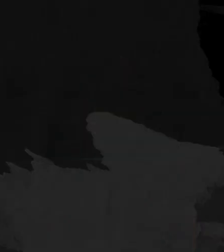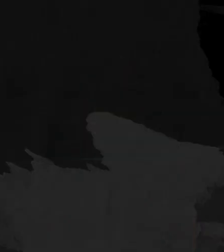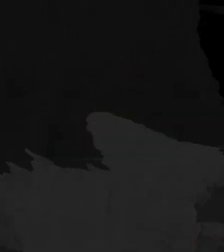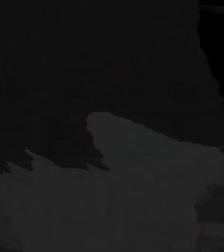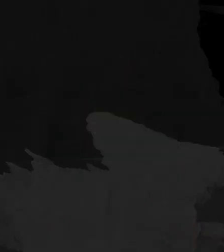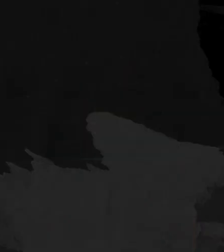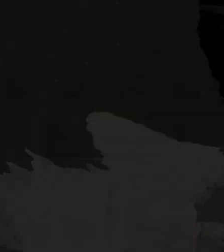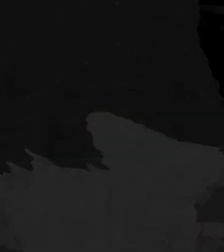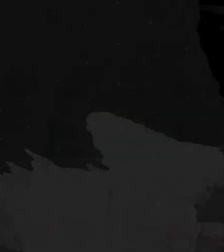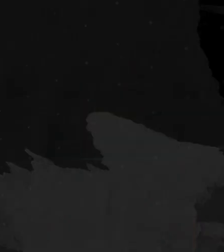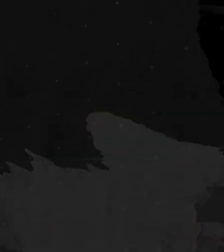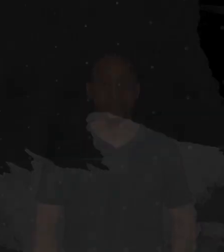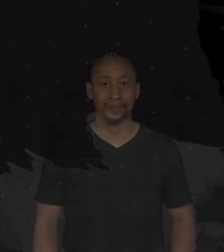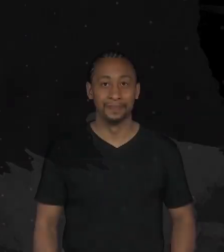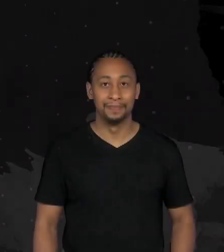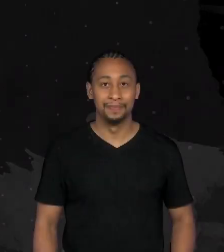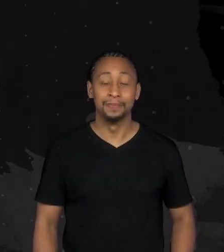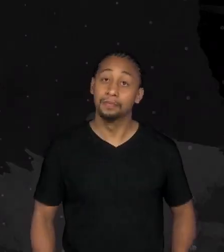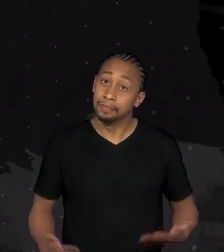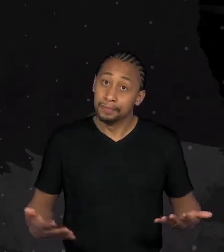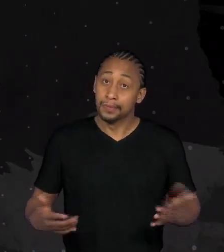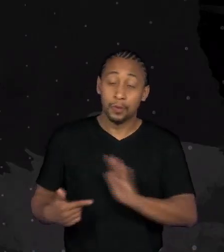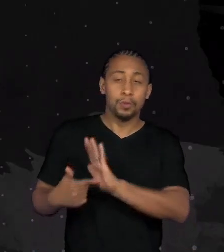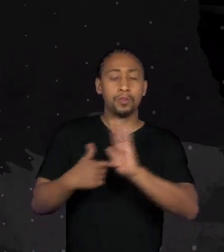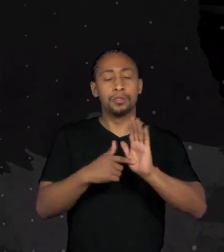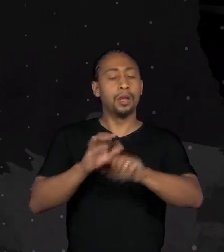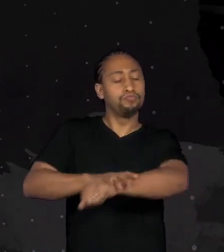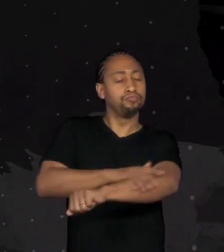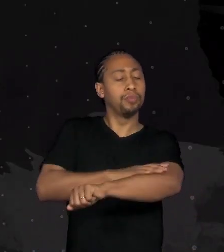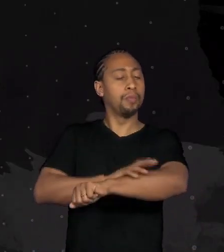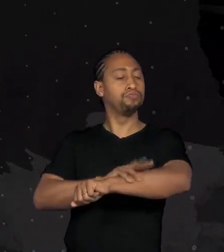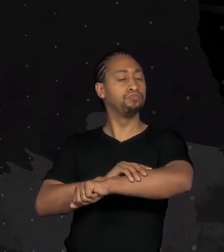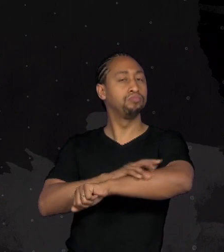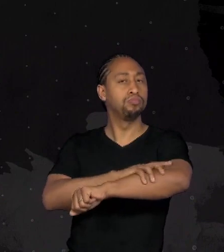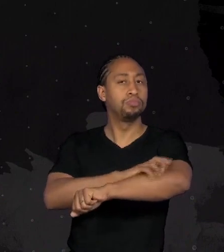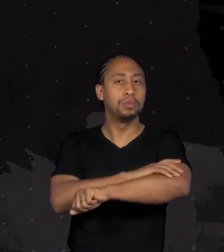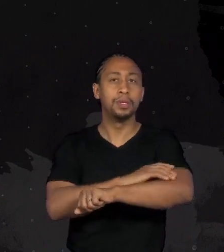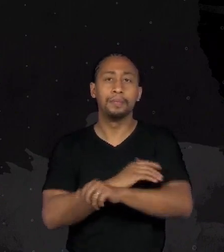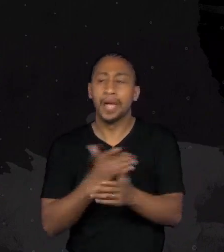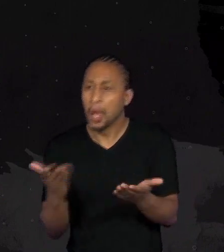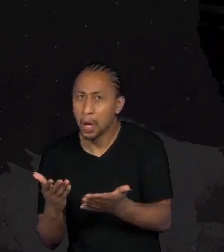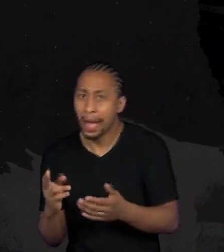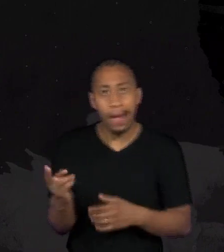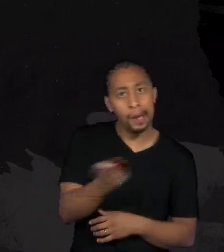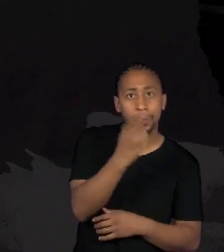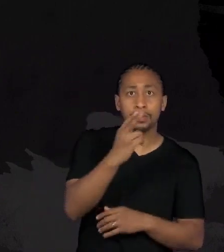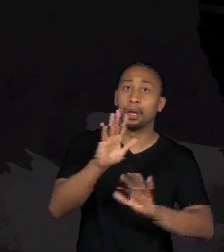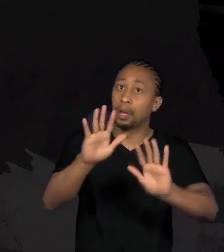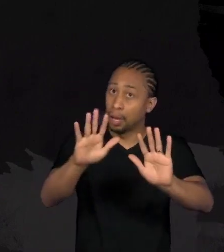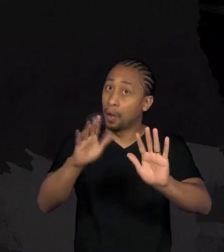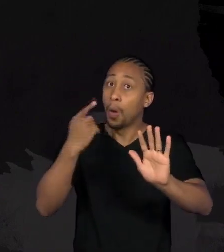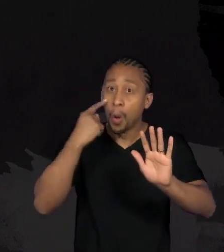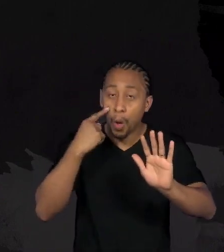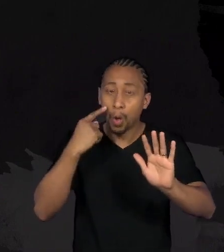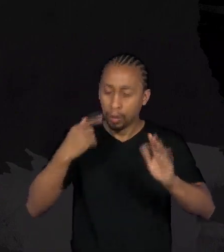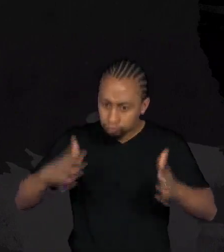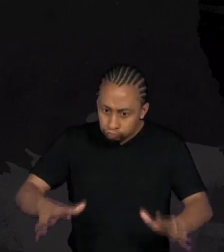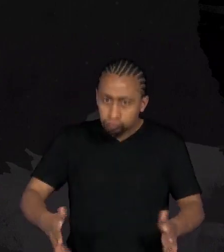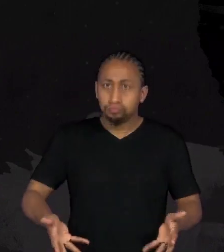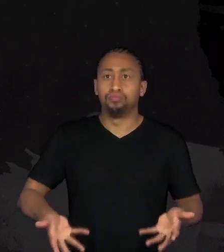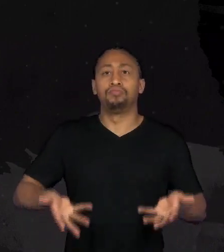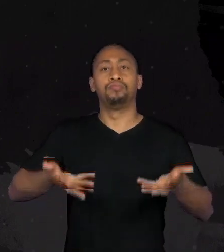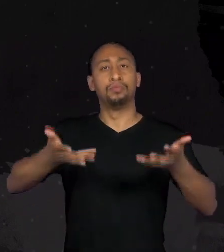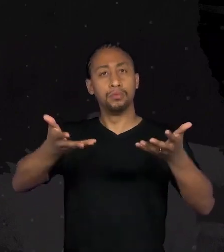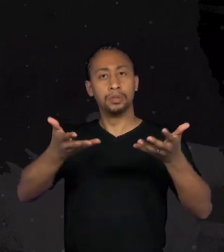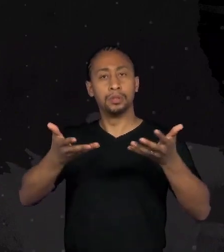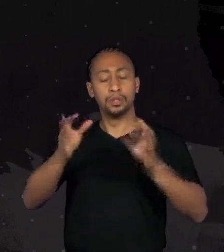Eu não acredito que você é bonita pra caramba, macia, tabarocochô. Não deu certo hoje, amanhã vai dar. Ó, sai desse buraco, mais